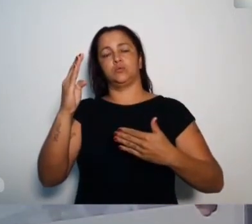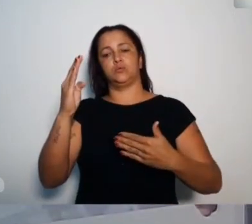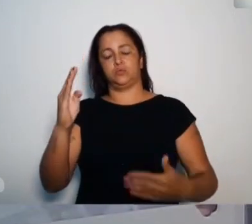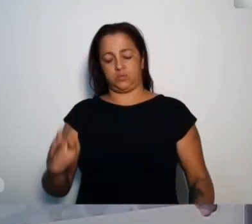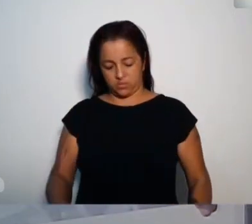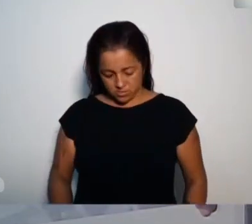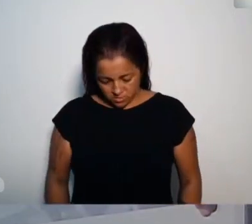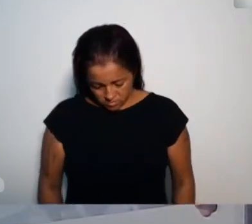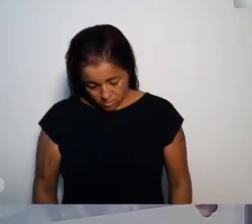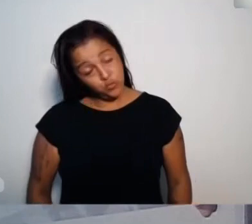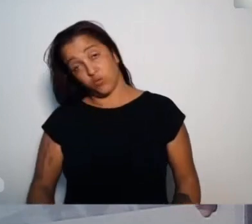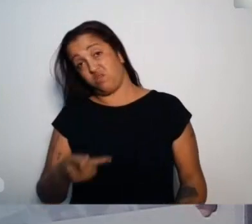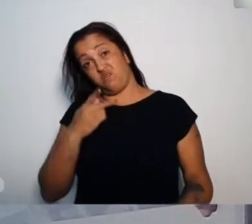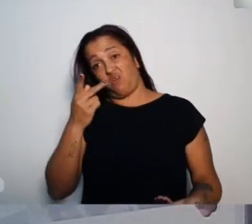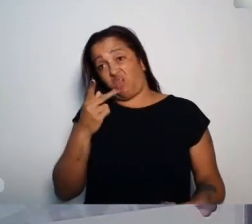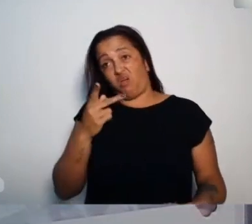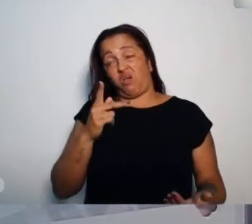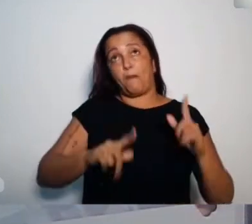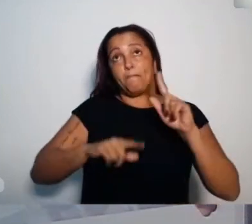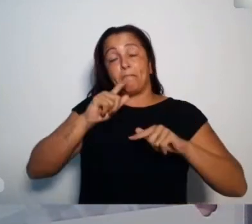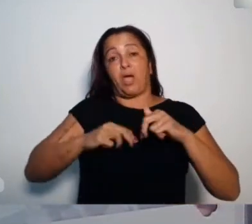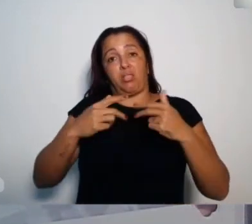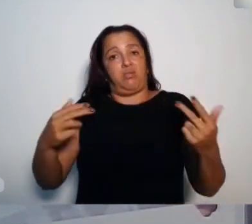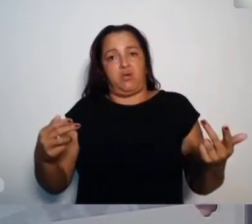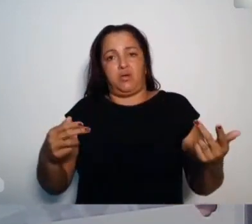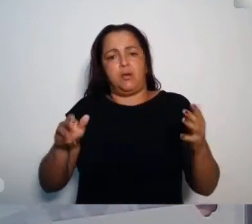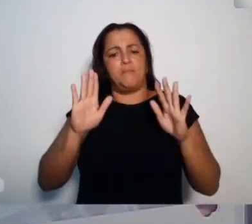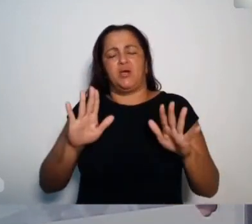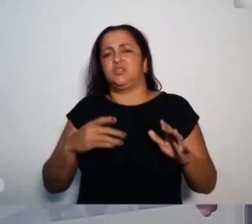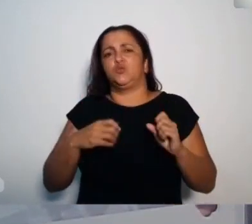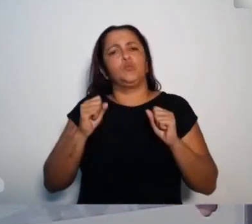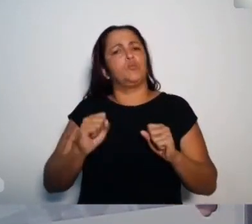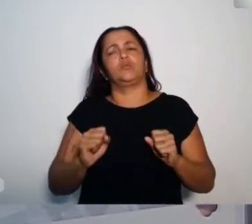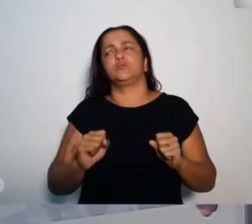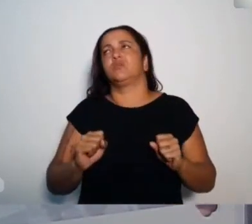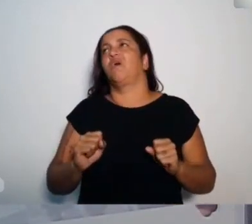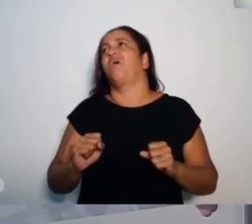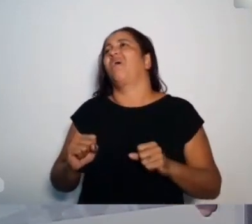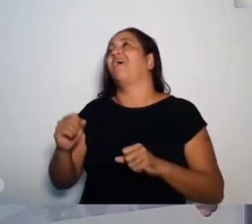do que falar de matéria, mas eu não posso deixar de agradecer a Deus,